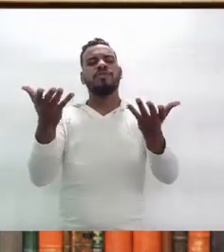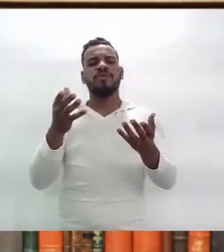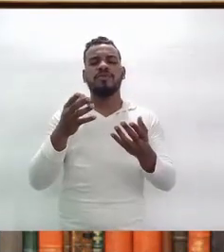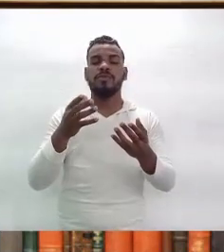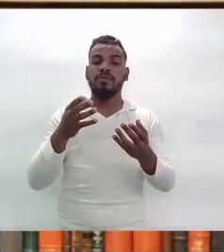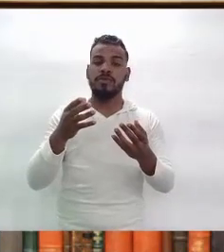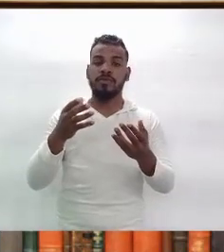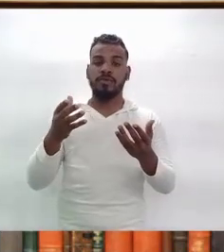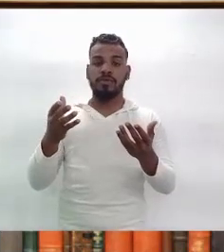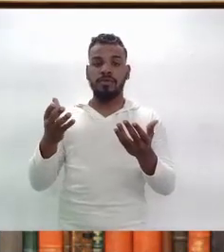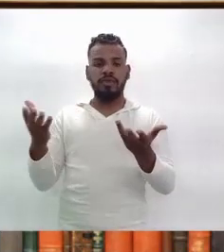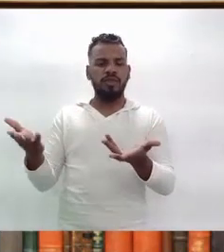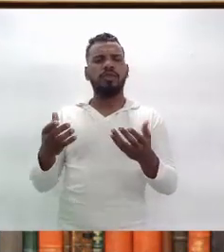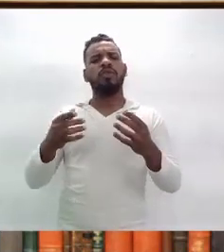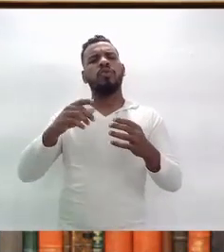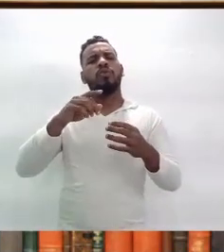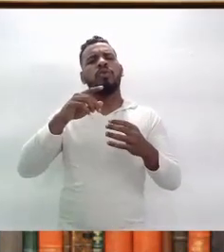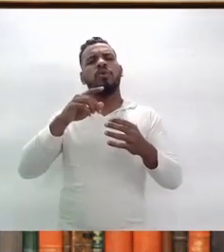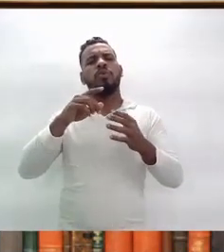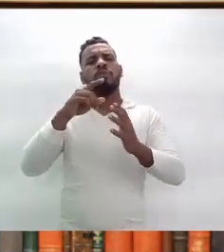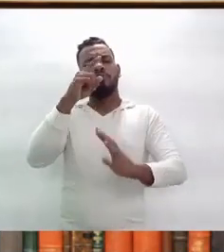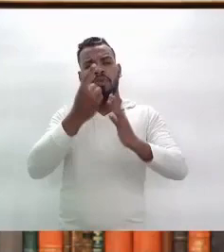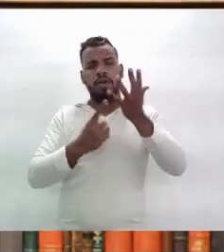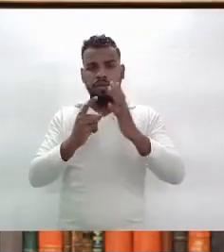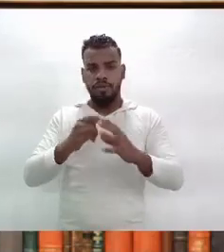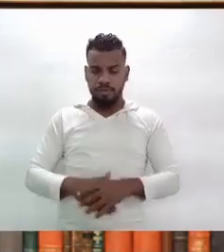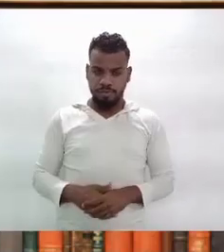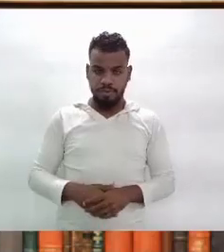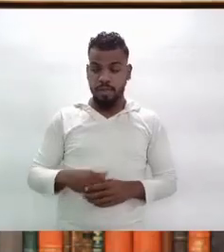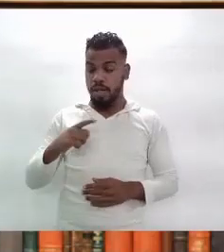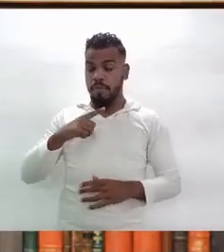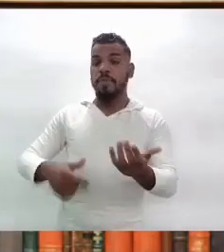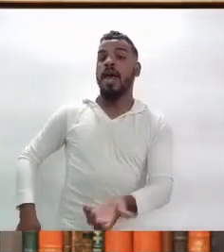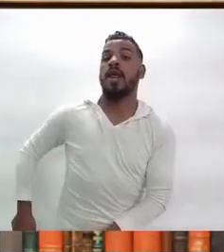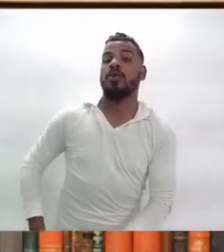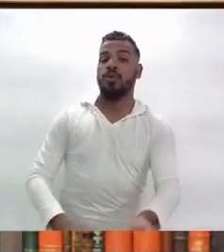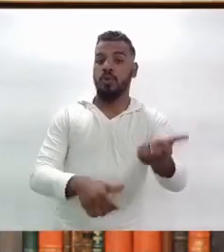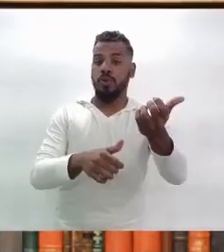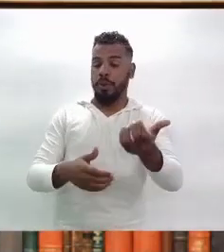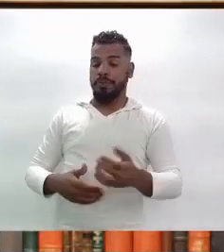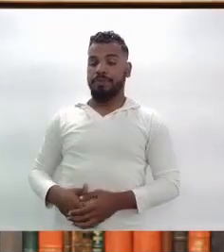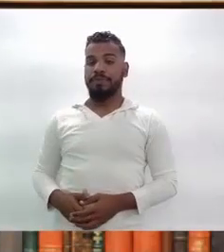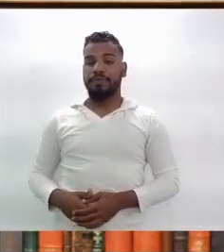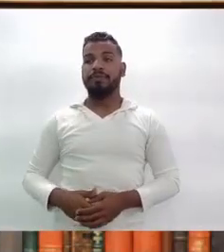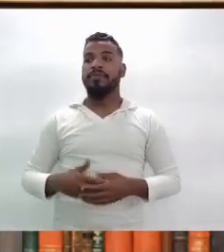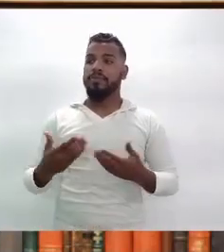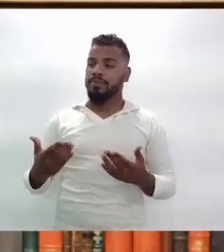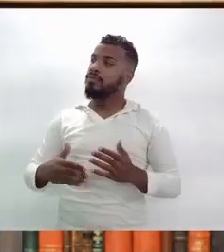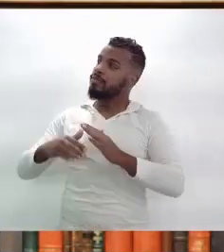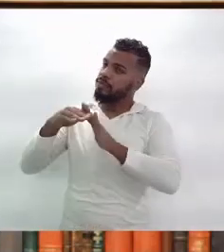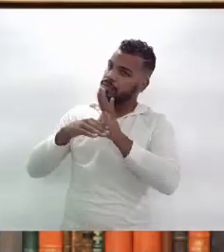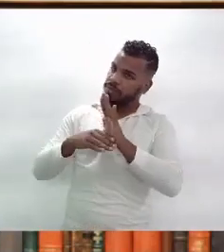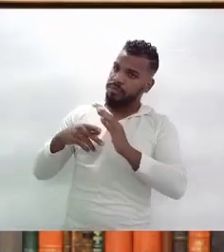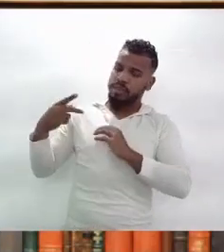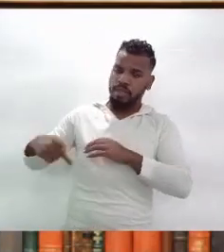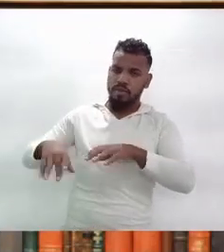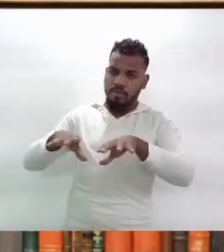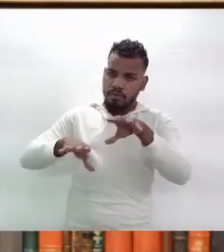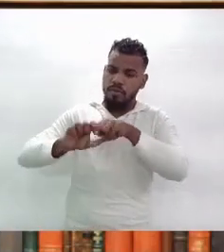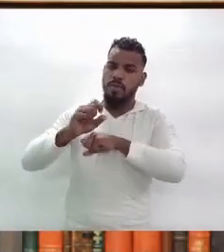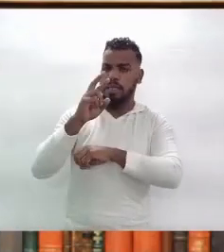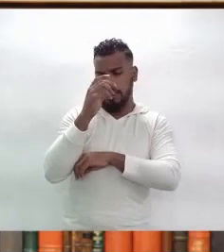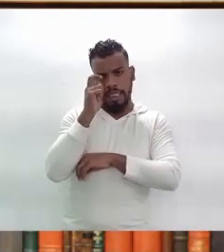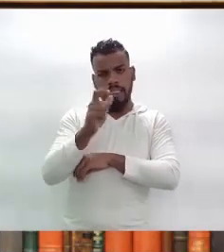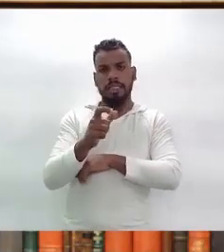nossa maracatu. É interessante, eu fiz questão que a professora falasse do currículo dela, da formação